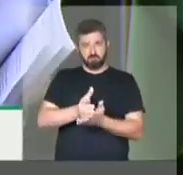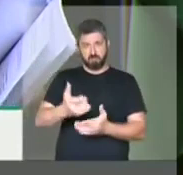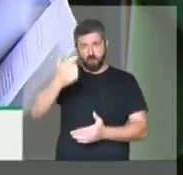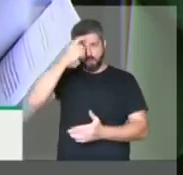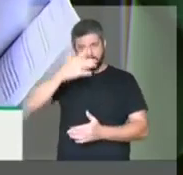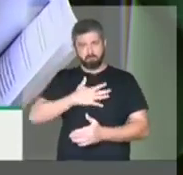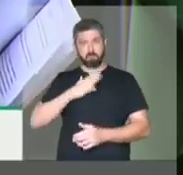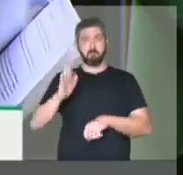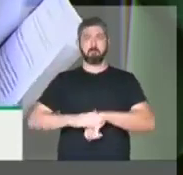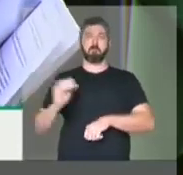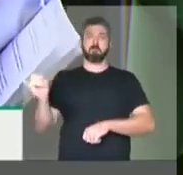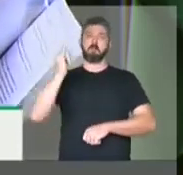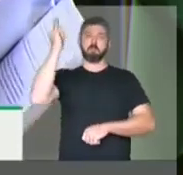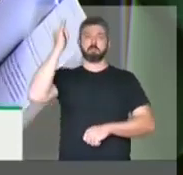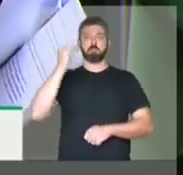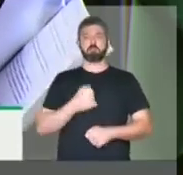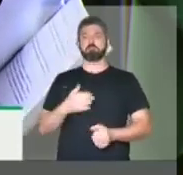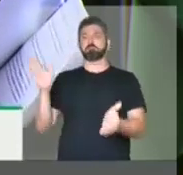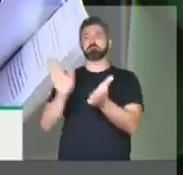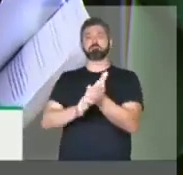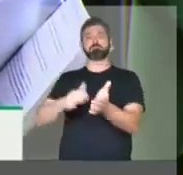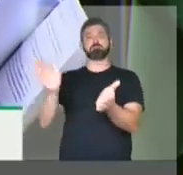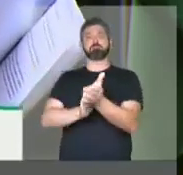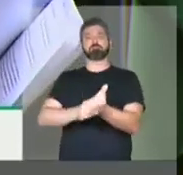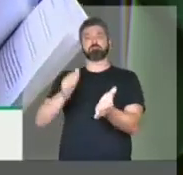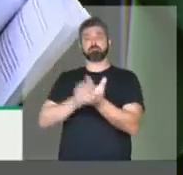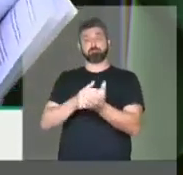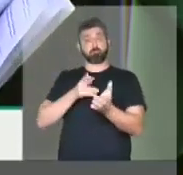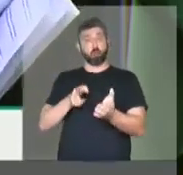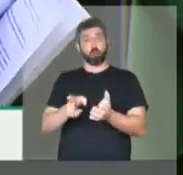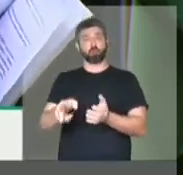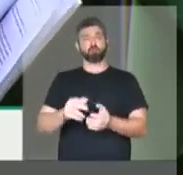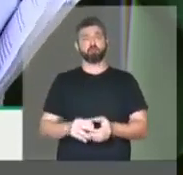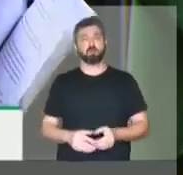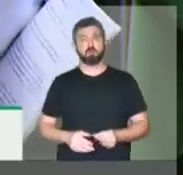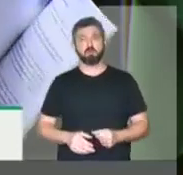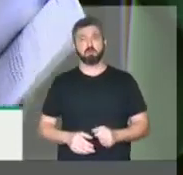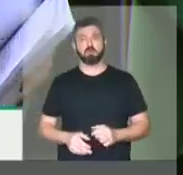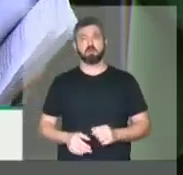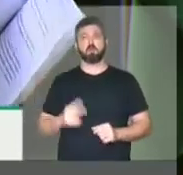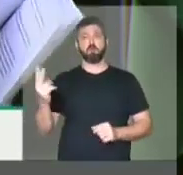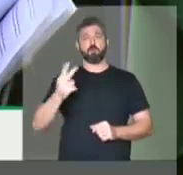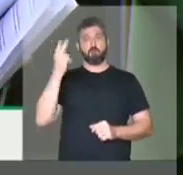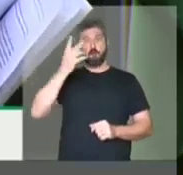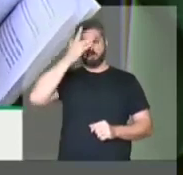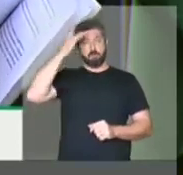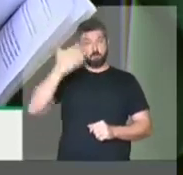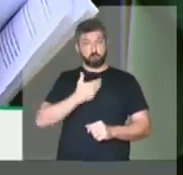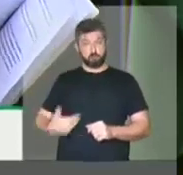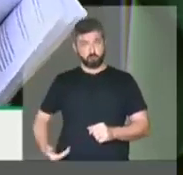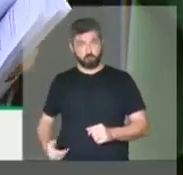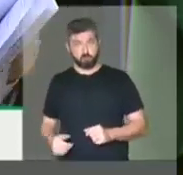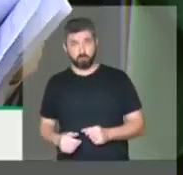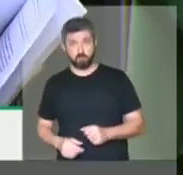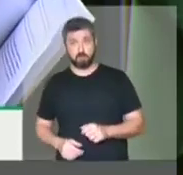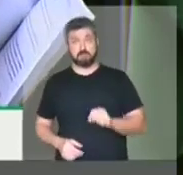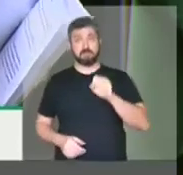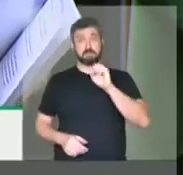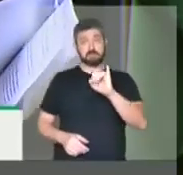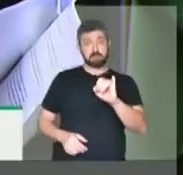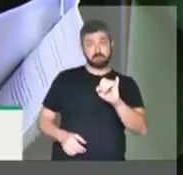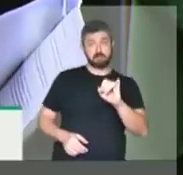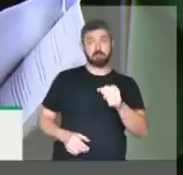minha consciência. Aplaudi e hoje continuo aplaudindo os méritos de agentes públicos